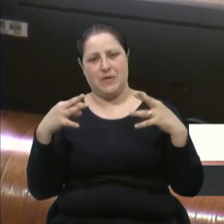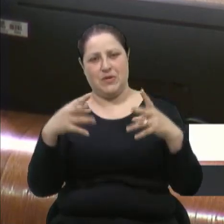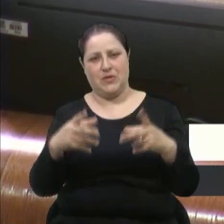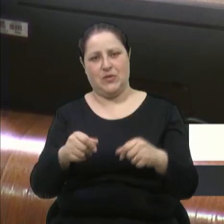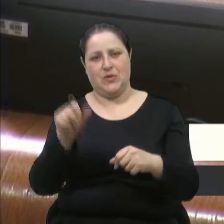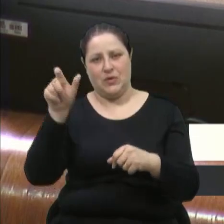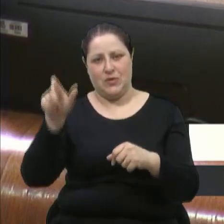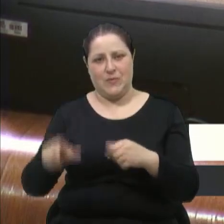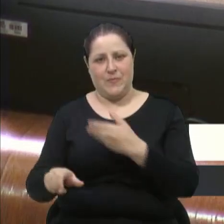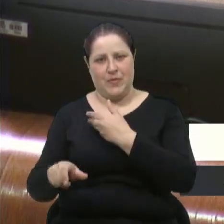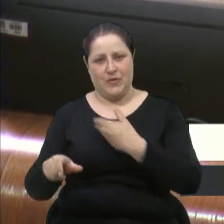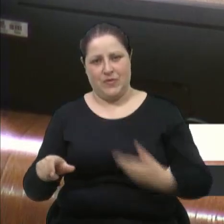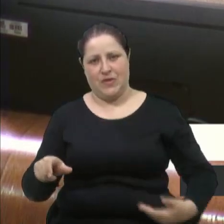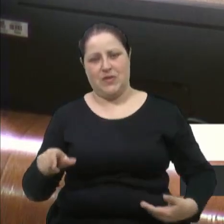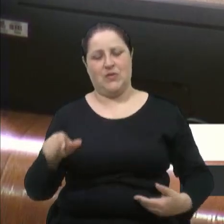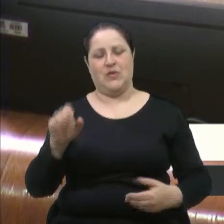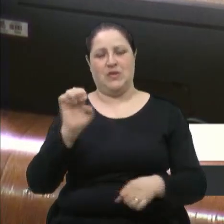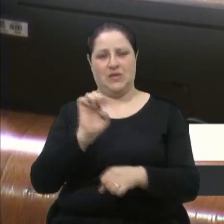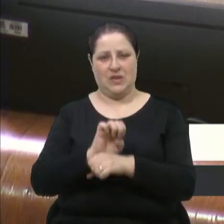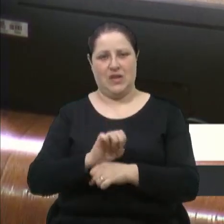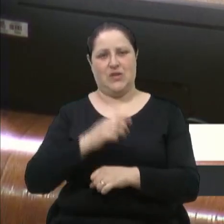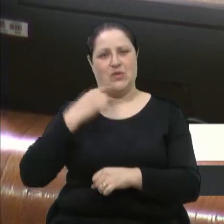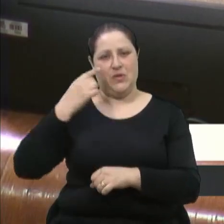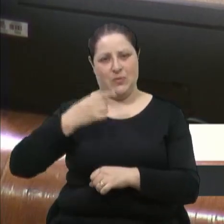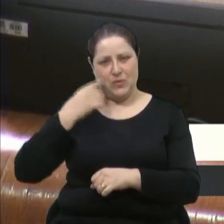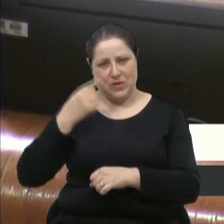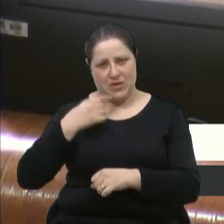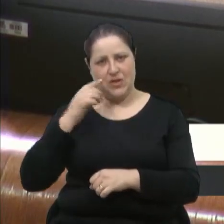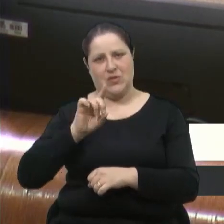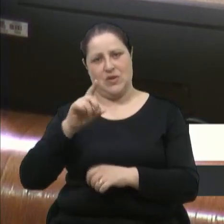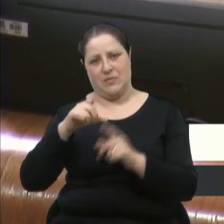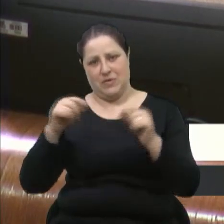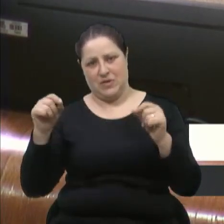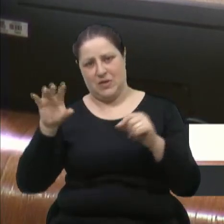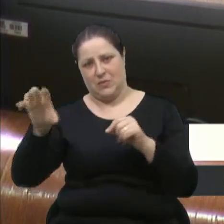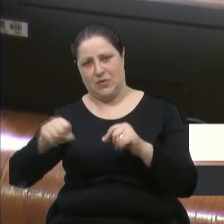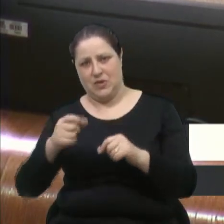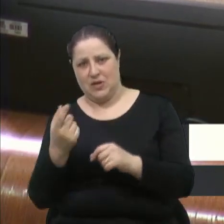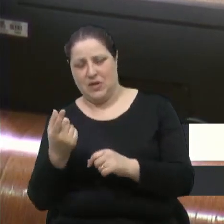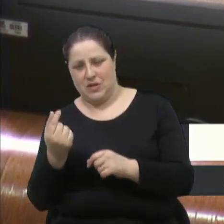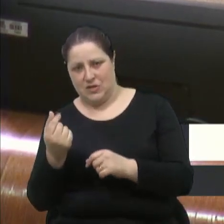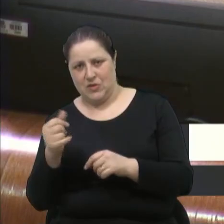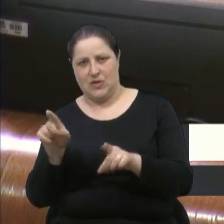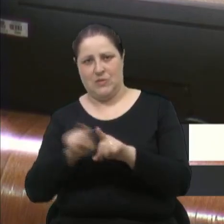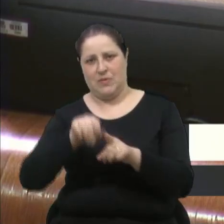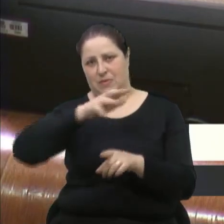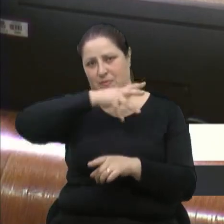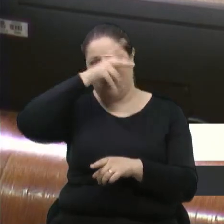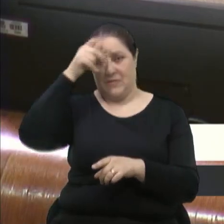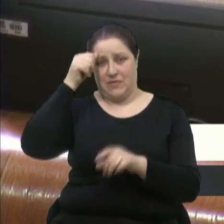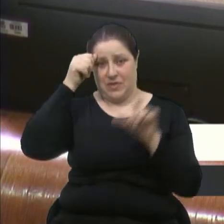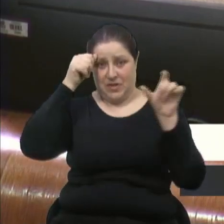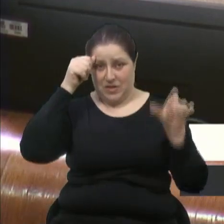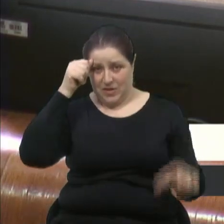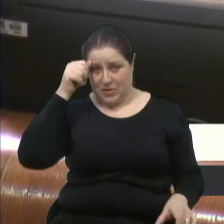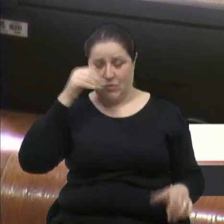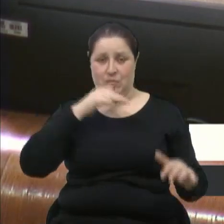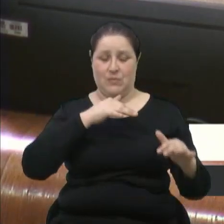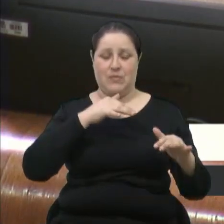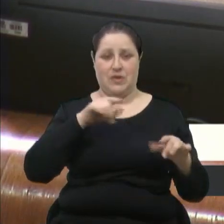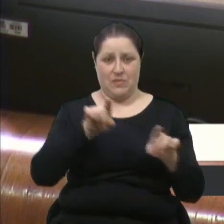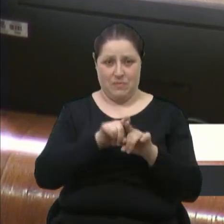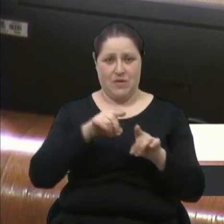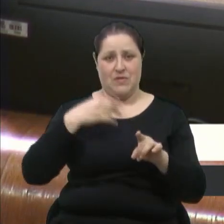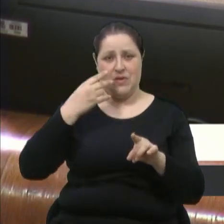governador do estado, aos deputados que foram essenciais lá em Brasília buscando os recursos, a todos os vereadores que se mobilizaram, que tantas vezes